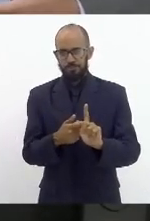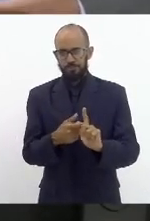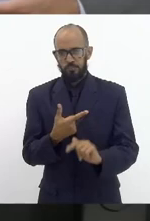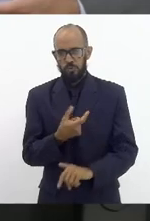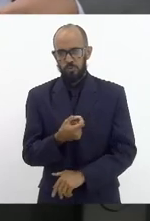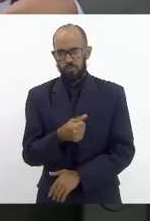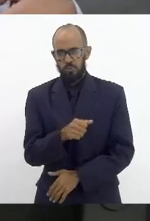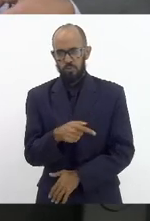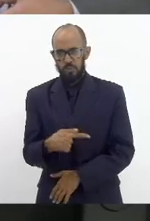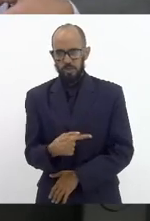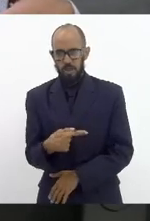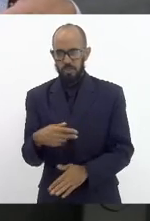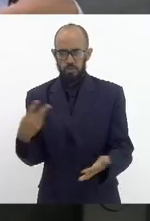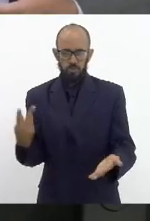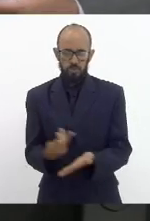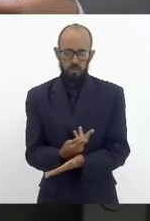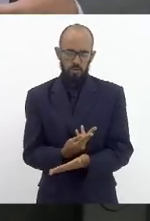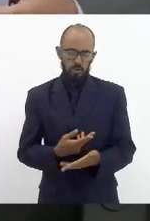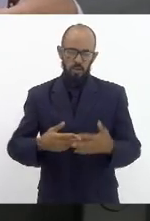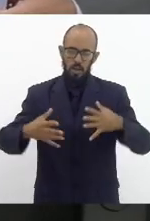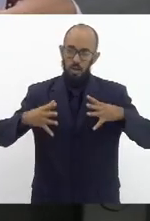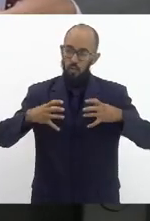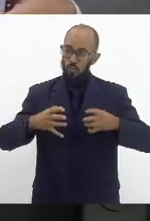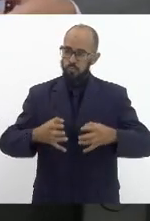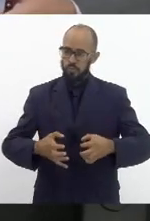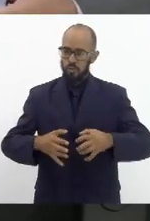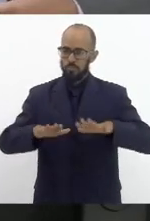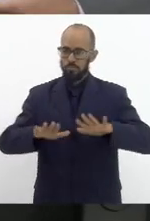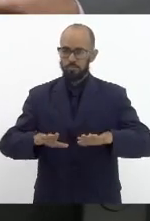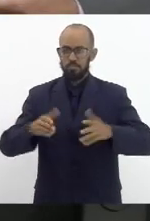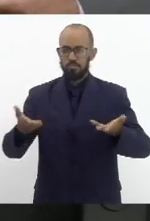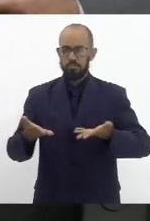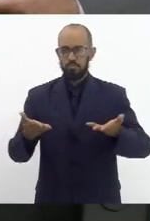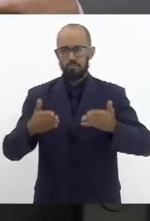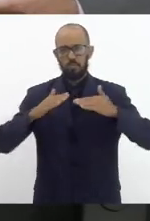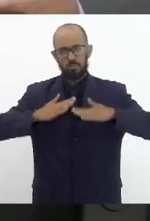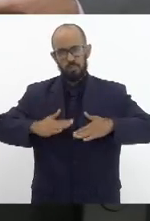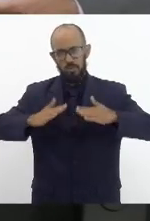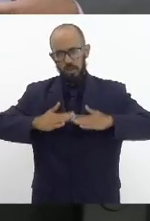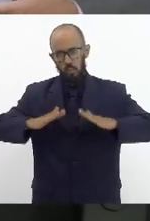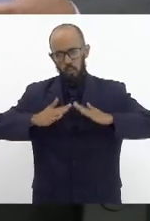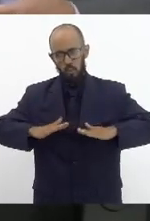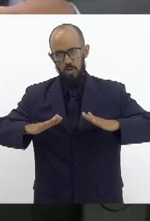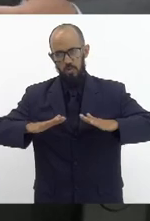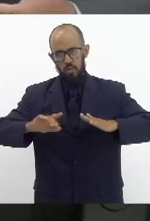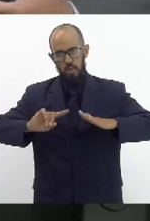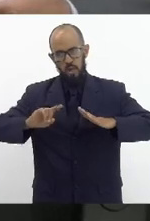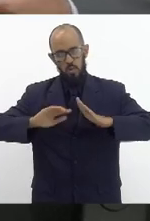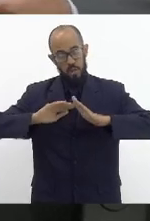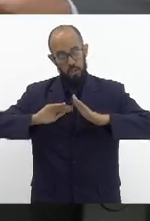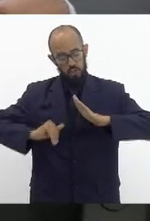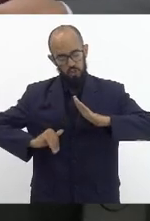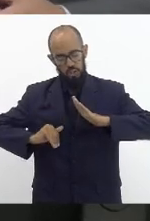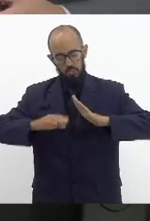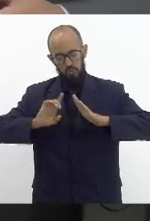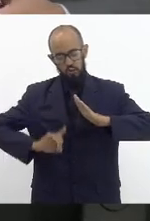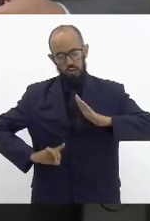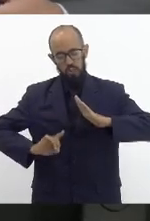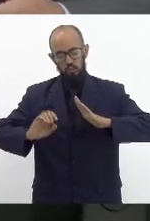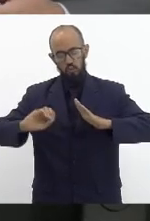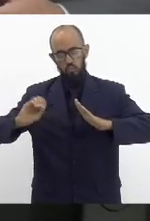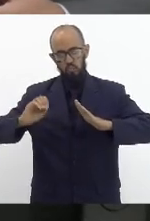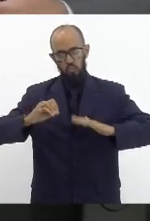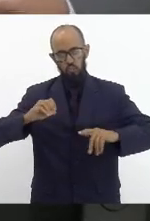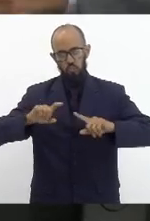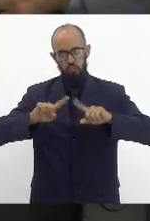foi aquela correria, mas agora foi com muita tranquilidade, sentamos, conversamos, não retiramos direito de nenhum servidor